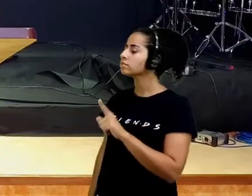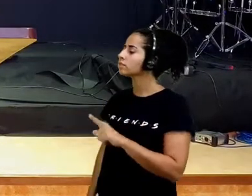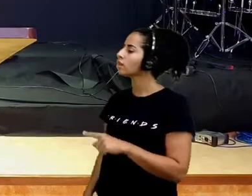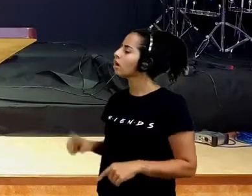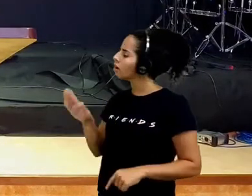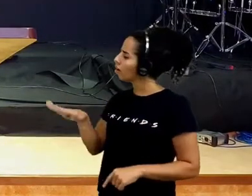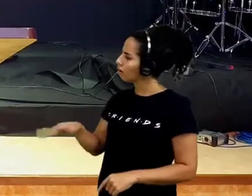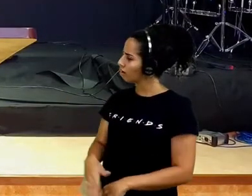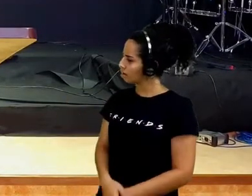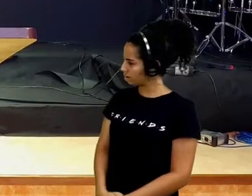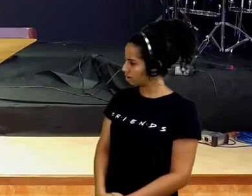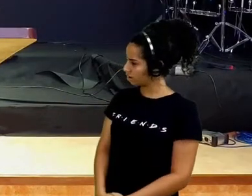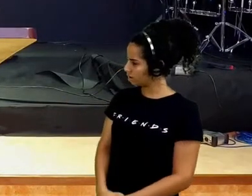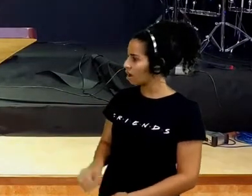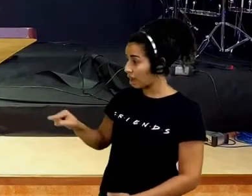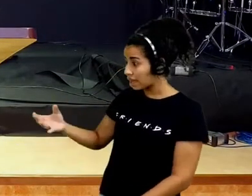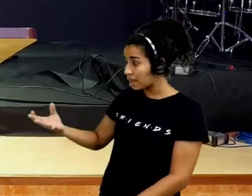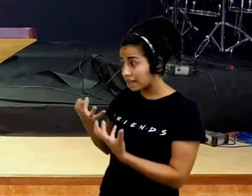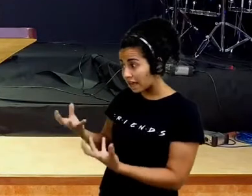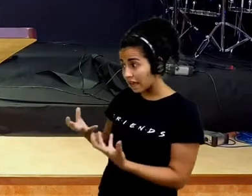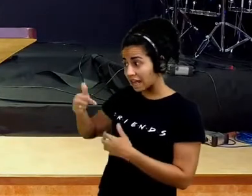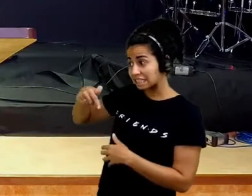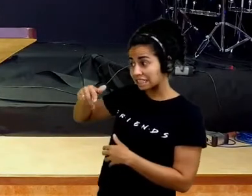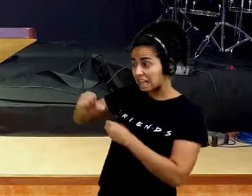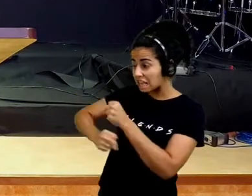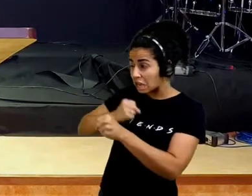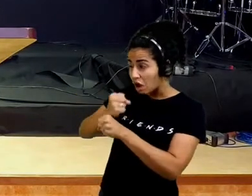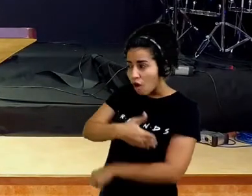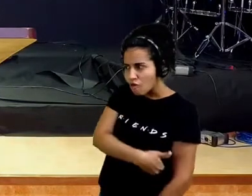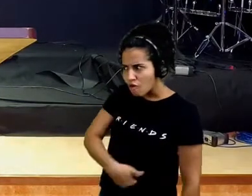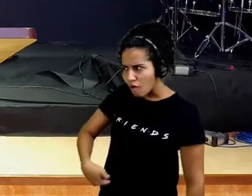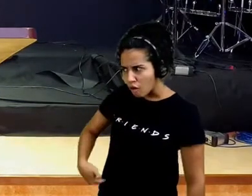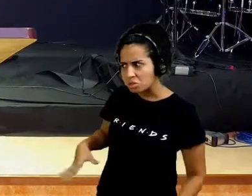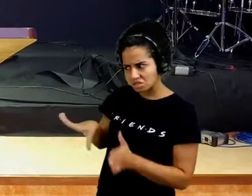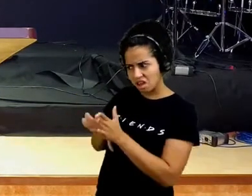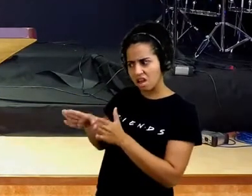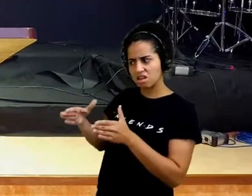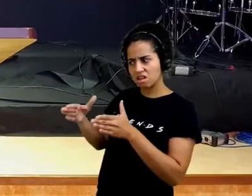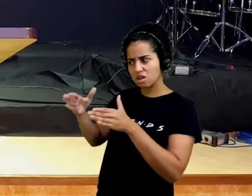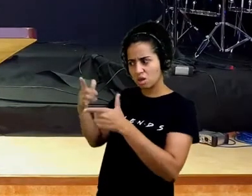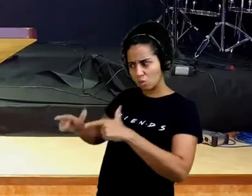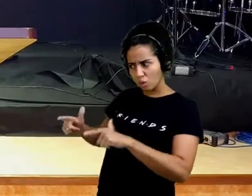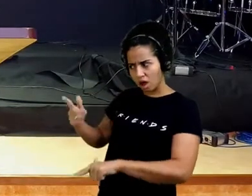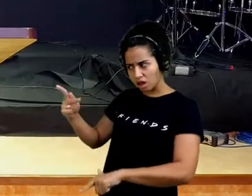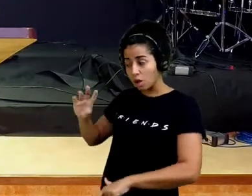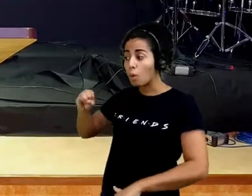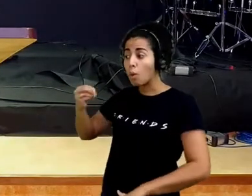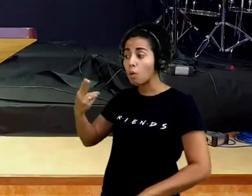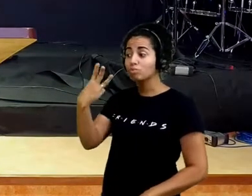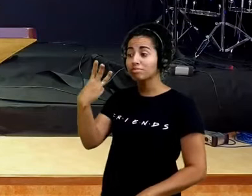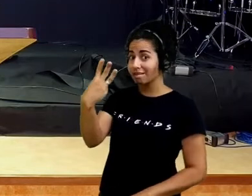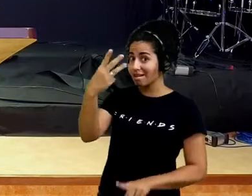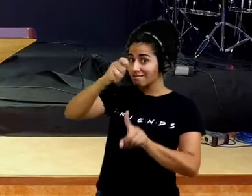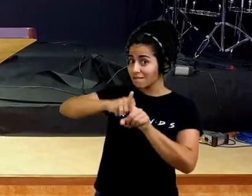saber, dizendo: queres que 7 anos de fome te venha à tua terra, ou que por 3 meses